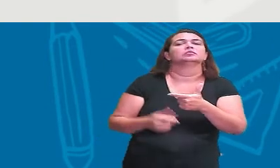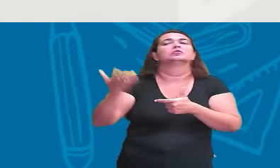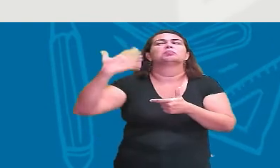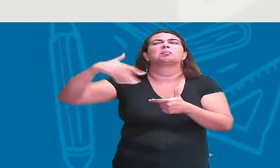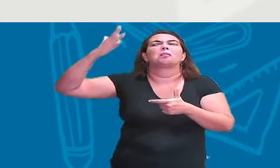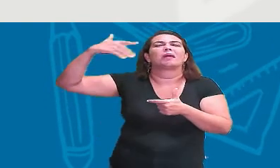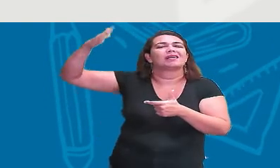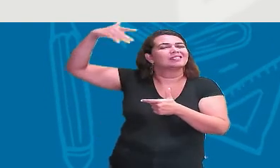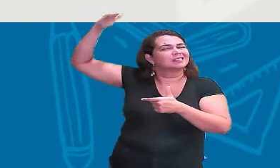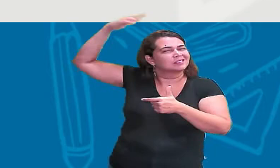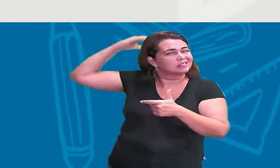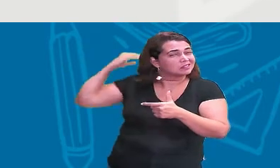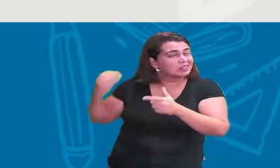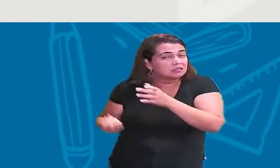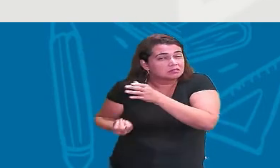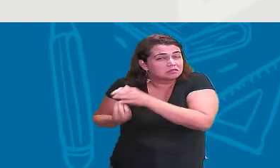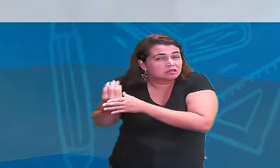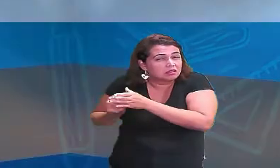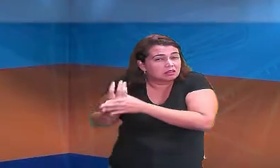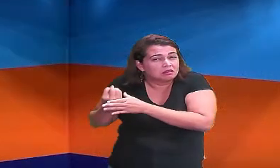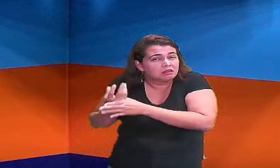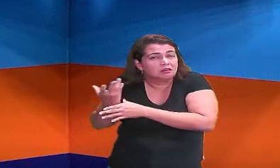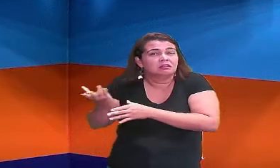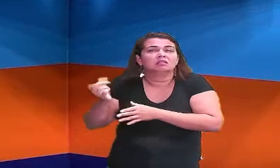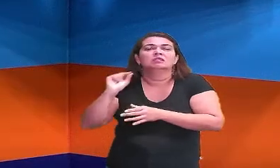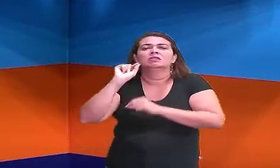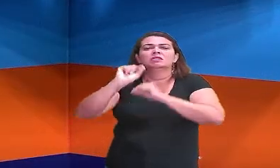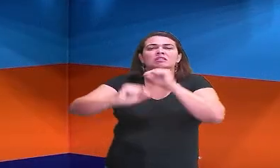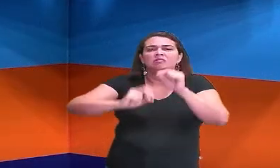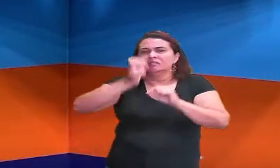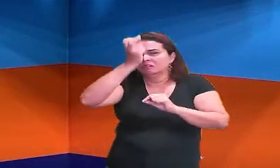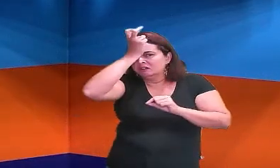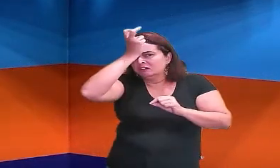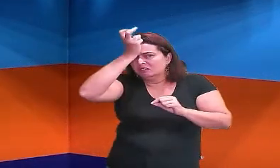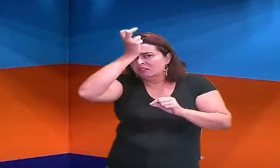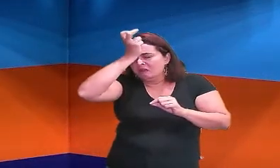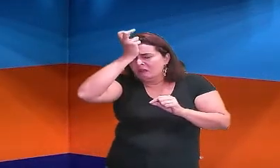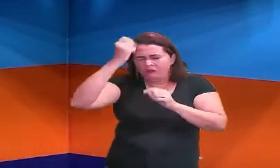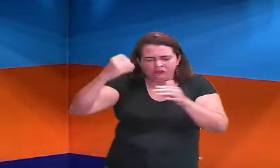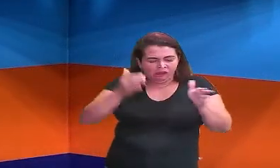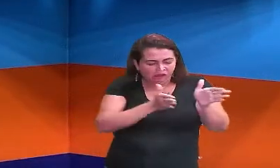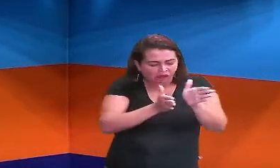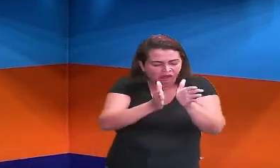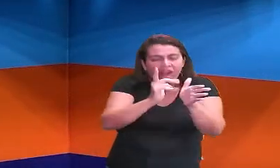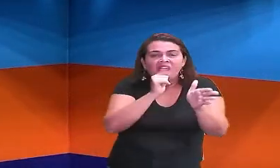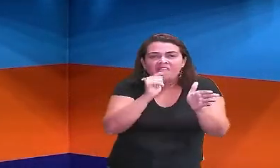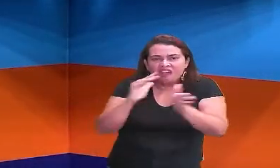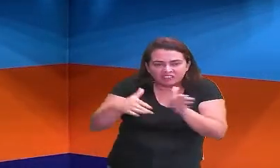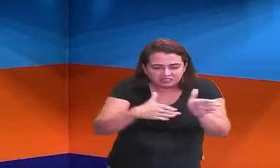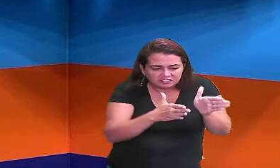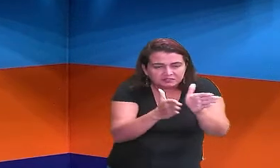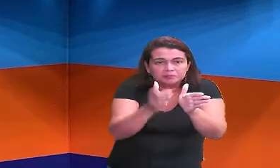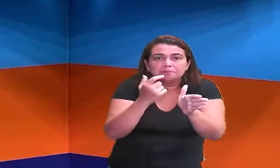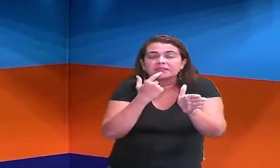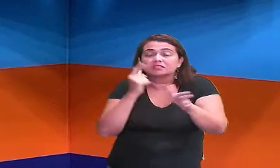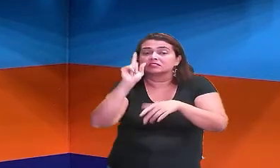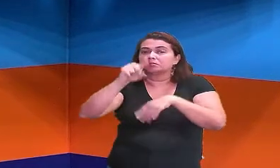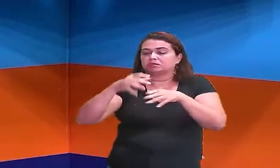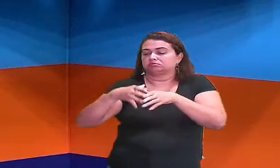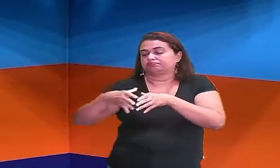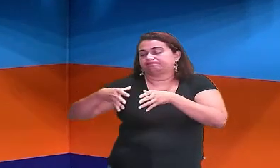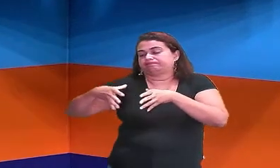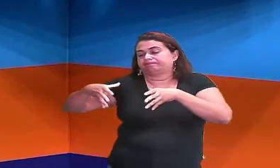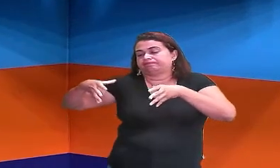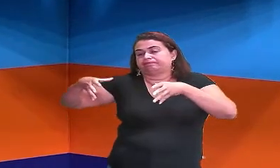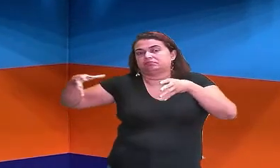primeiras civilizações, na beira do rio Nilo, lá no Egito, e que depois foi crescendo, se